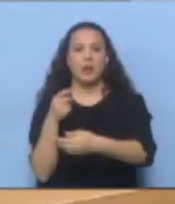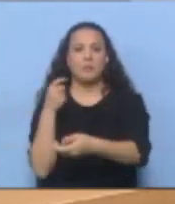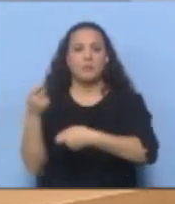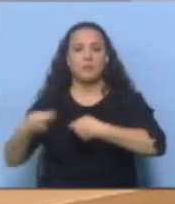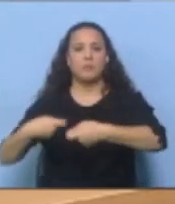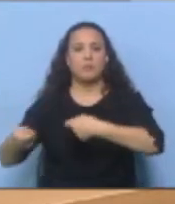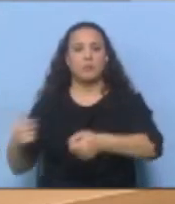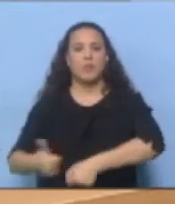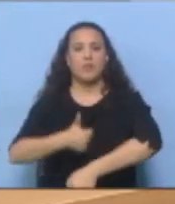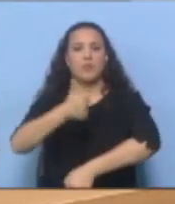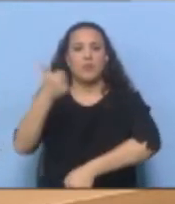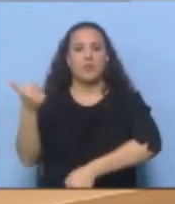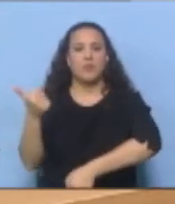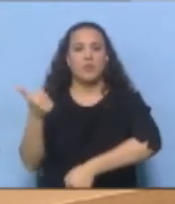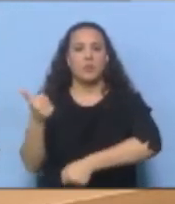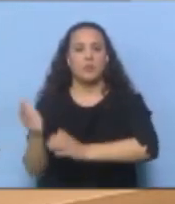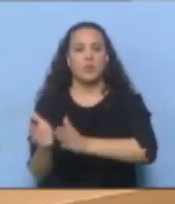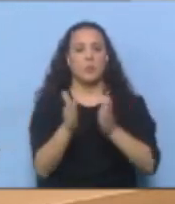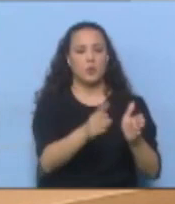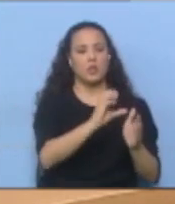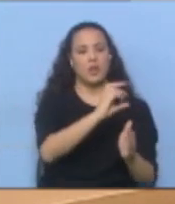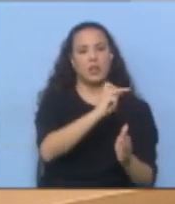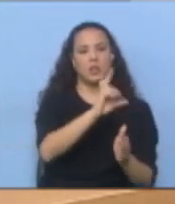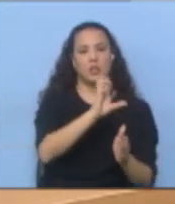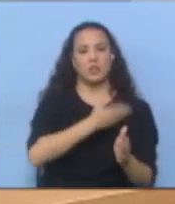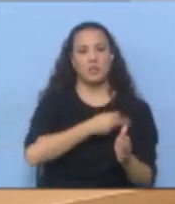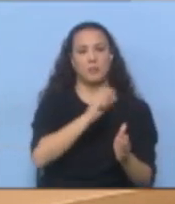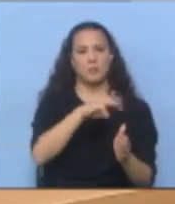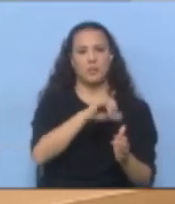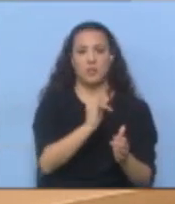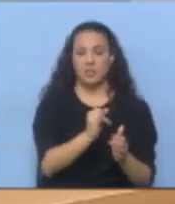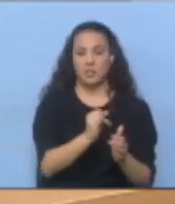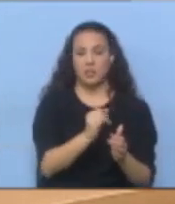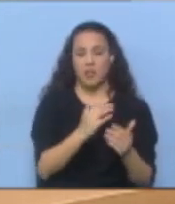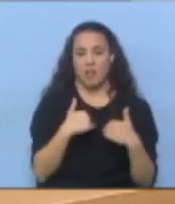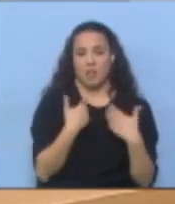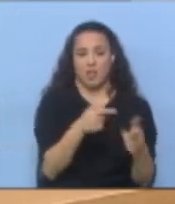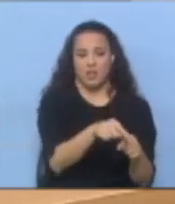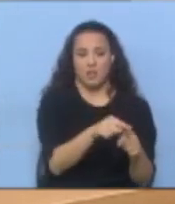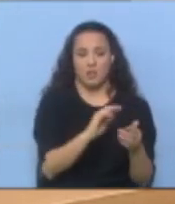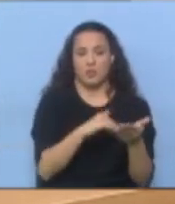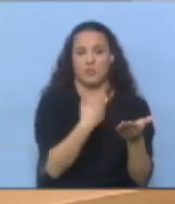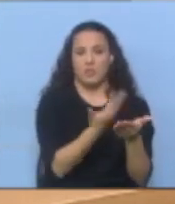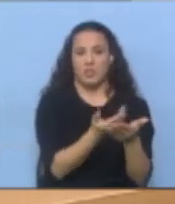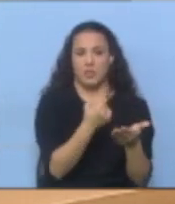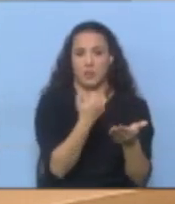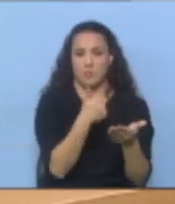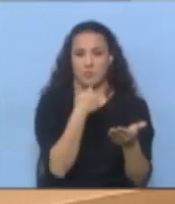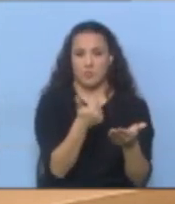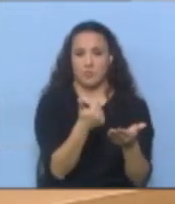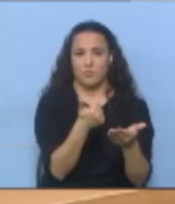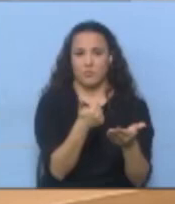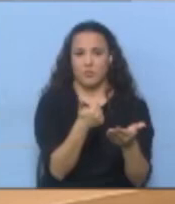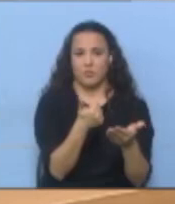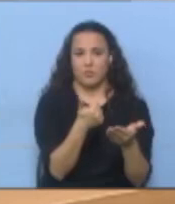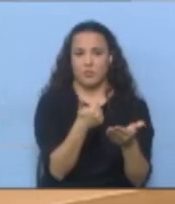positiva que o Sr. Presidente, e através da Academia Johnson, quer transmitir que o desporto tem. É uma reflexão interessante, porque eu penso que nos leva um pouco para a